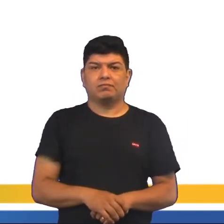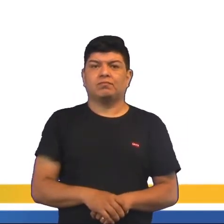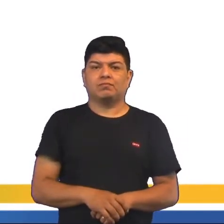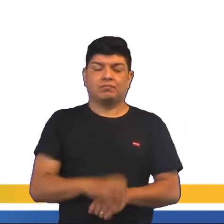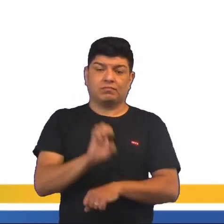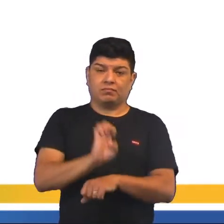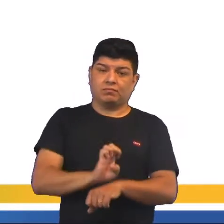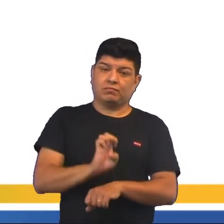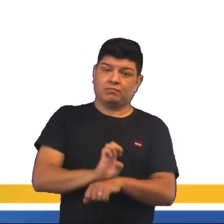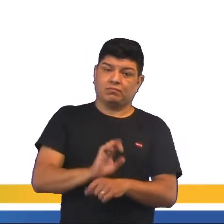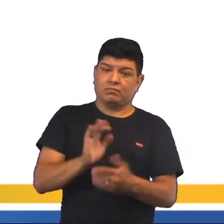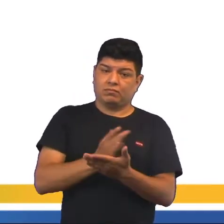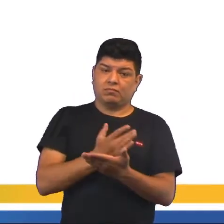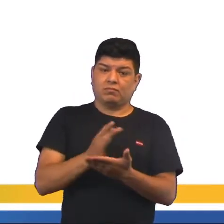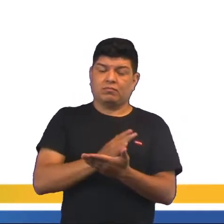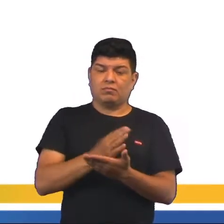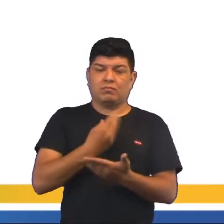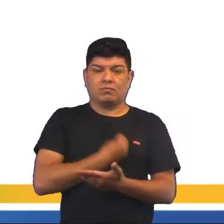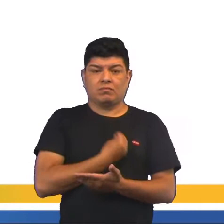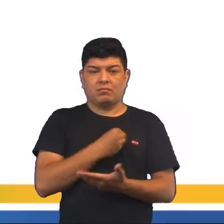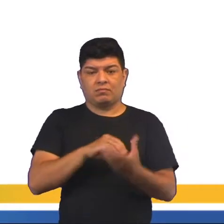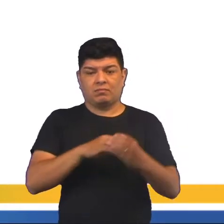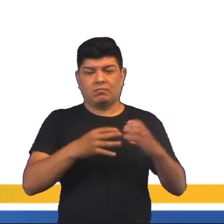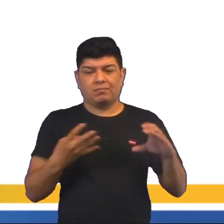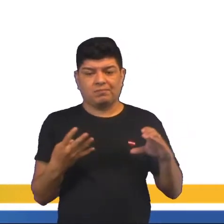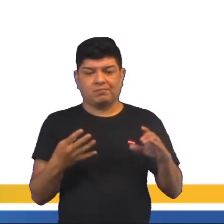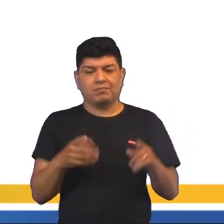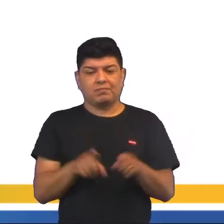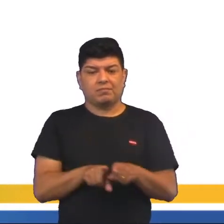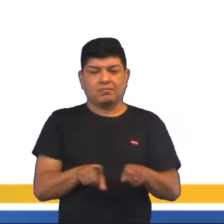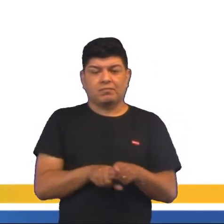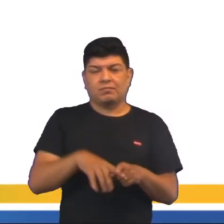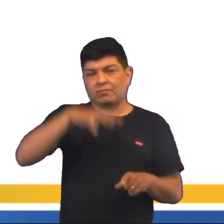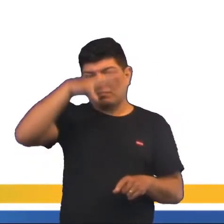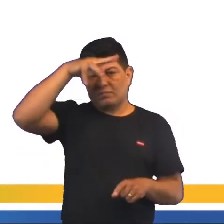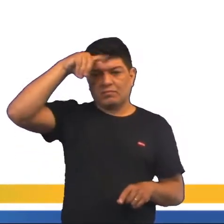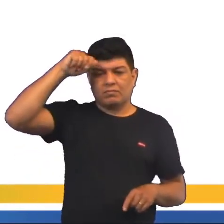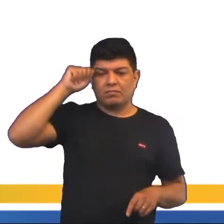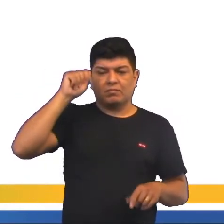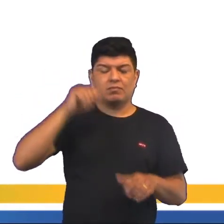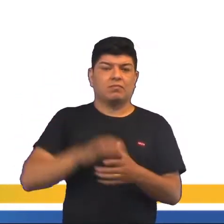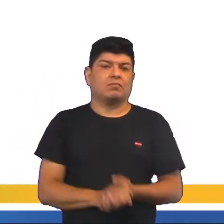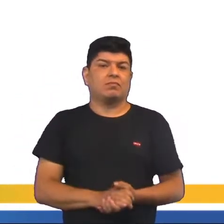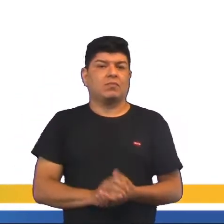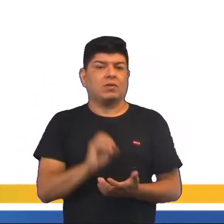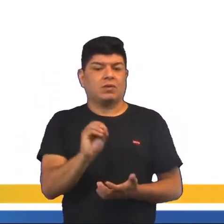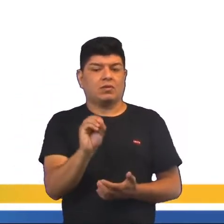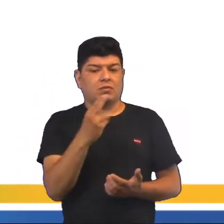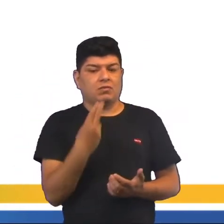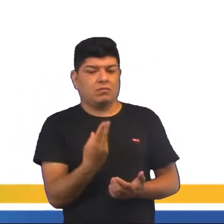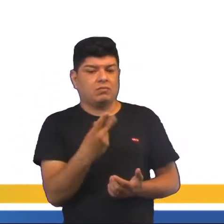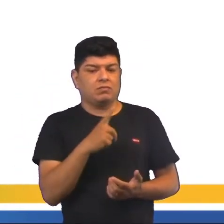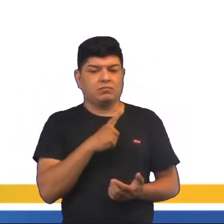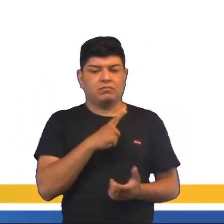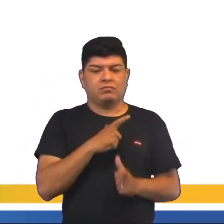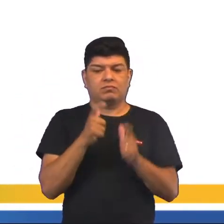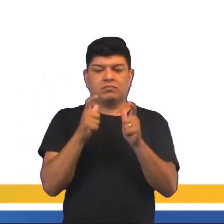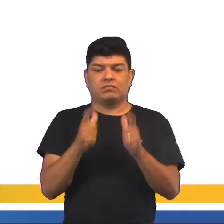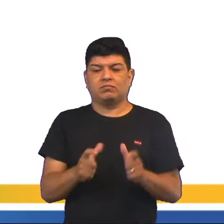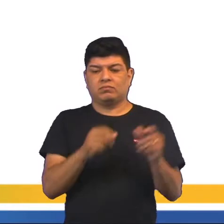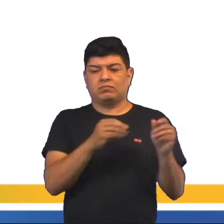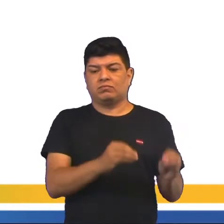estados ou parte deles que contemplam as características da Amazônia ou que tem uma zona